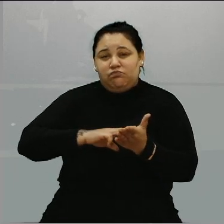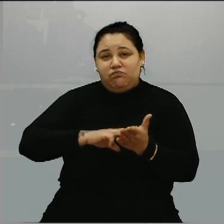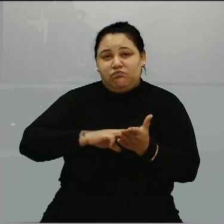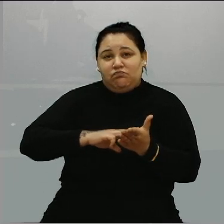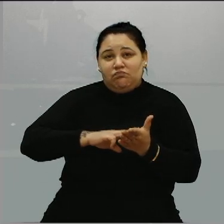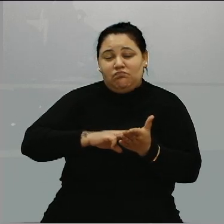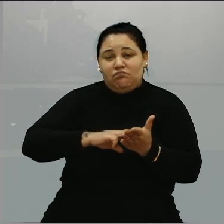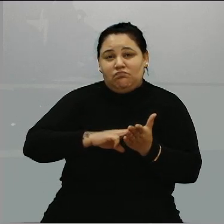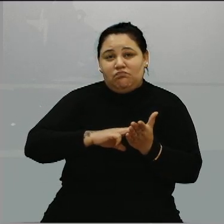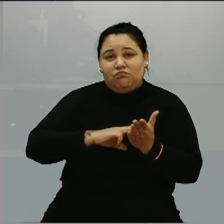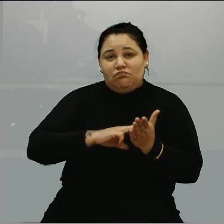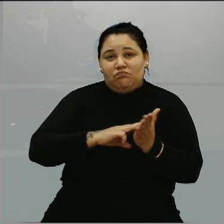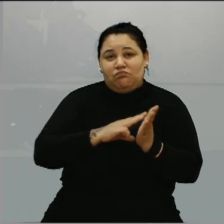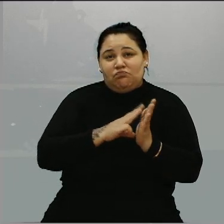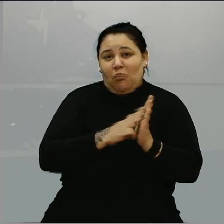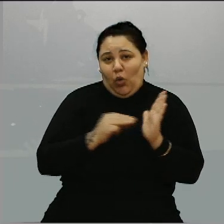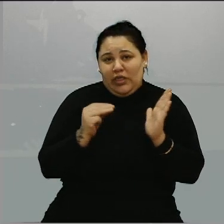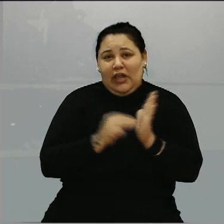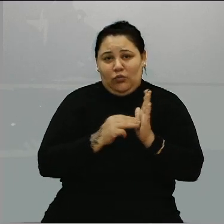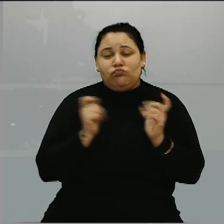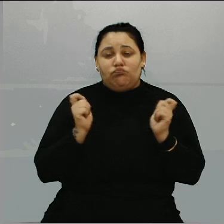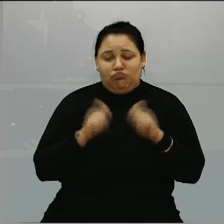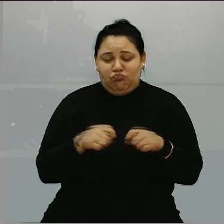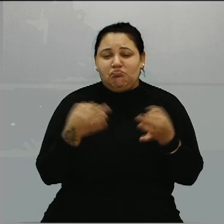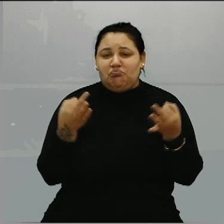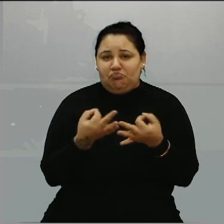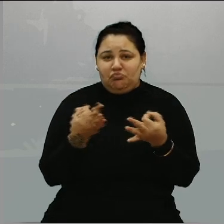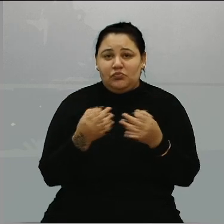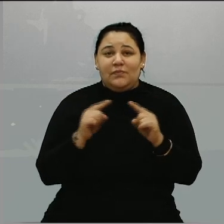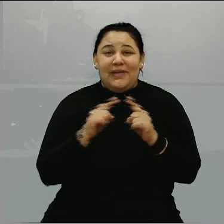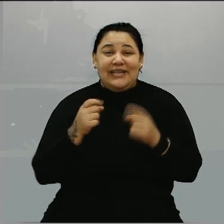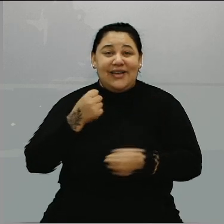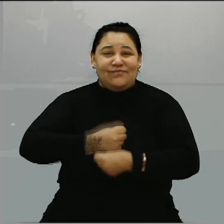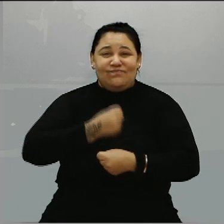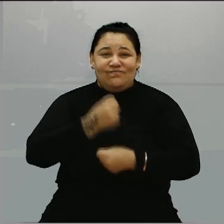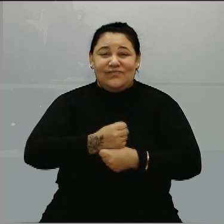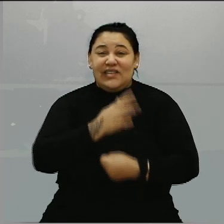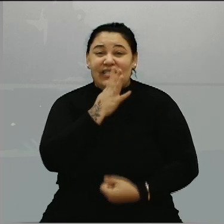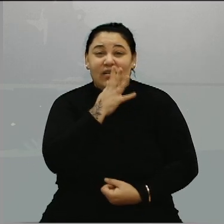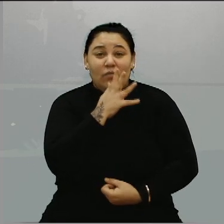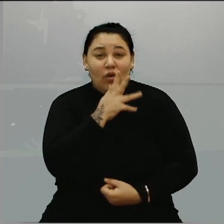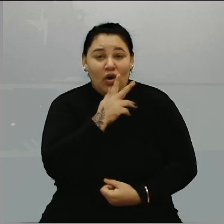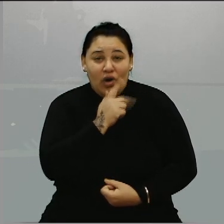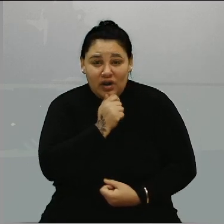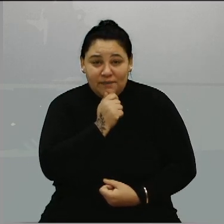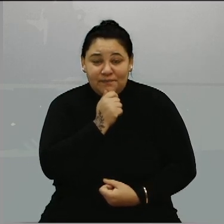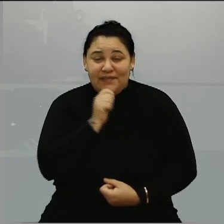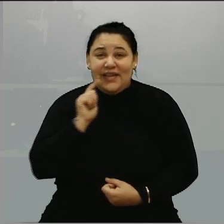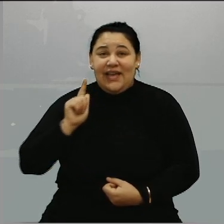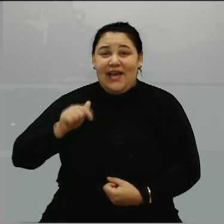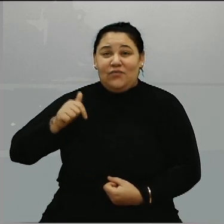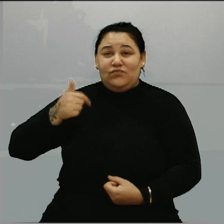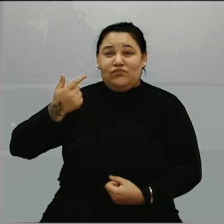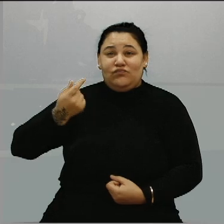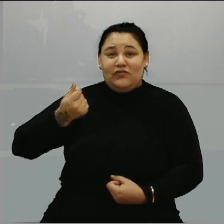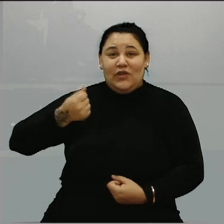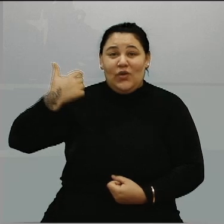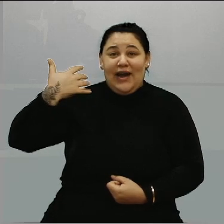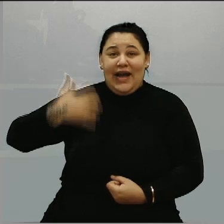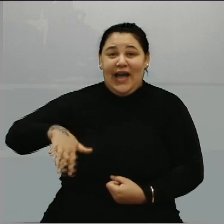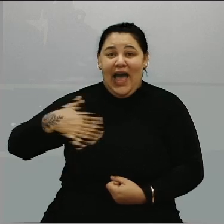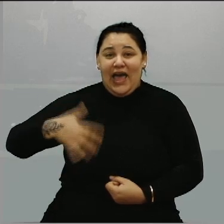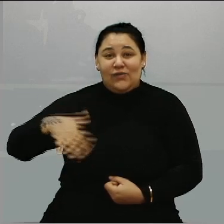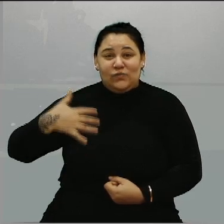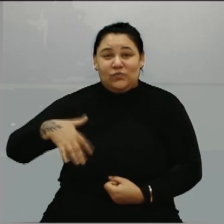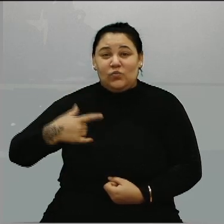muito eficaz, né, mas a sua construção ela é demorada e ela é um valor assim. Ela é muito cara,